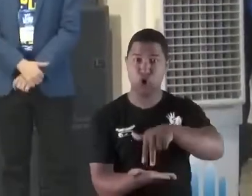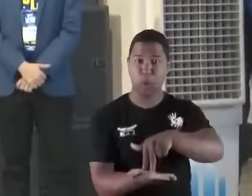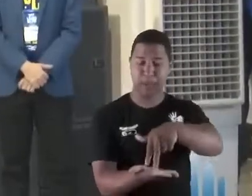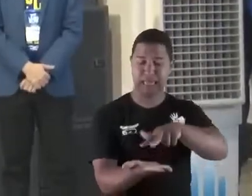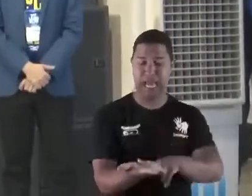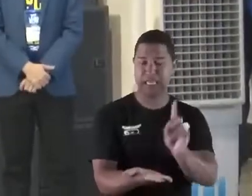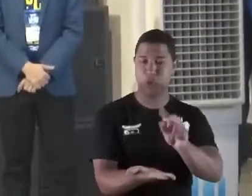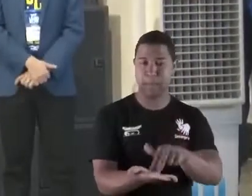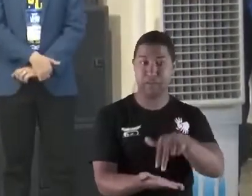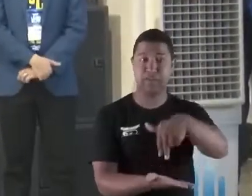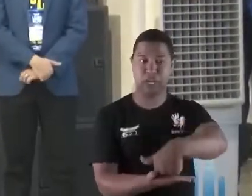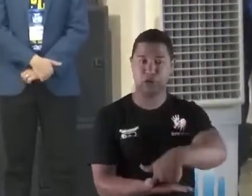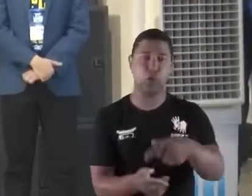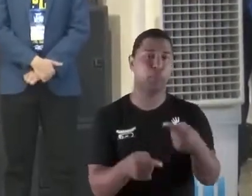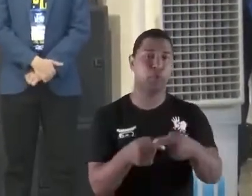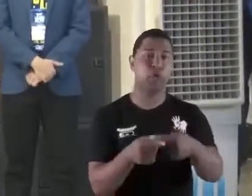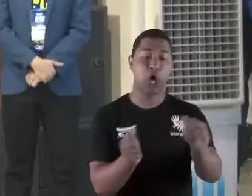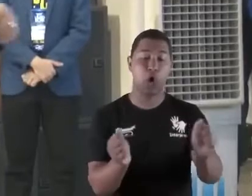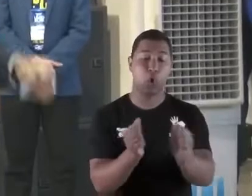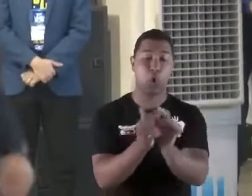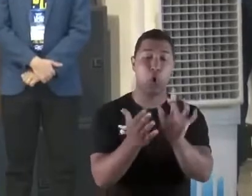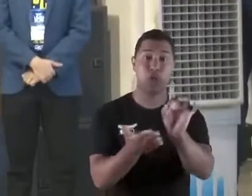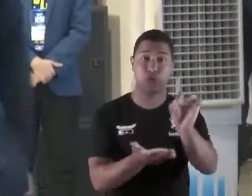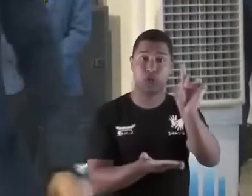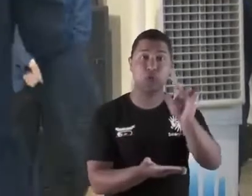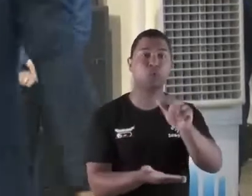Porque a glória não derruba para trás.